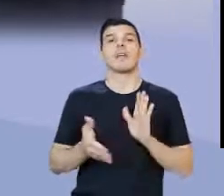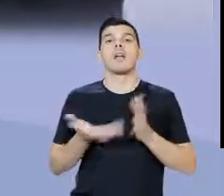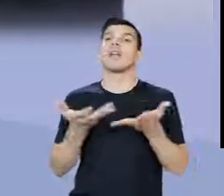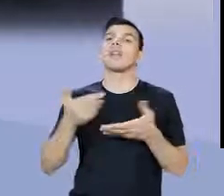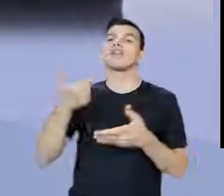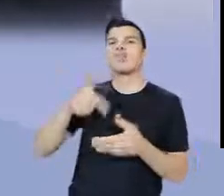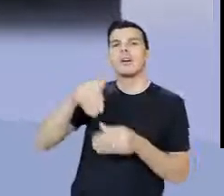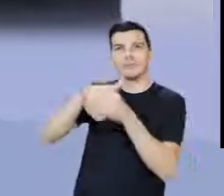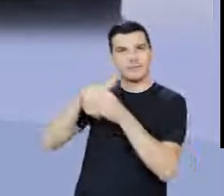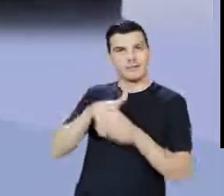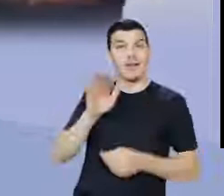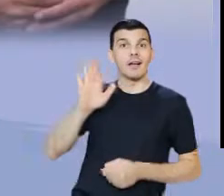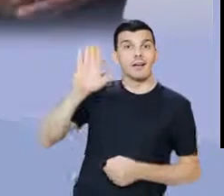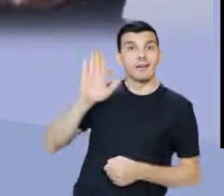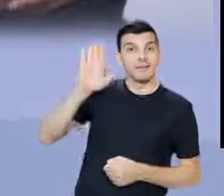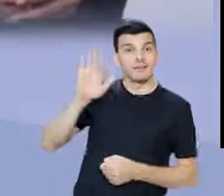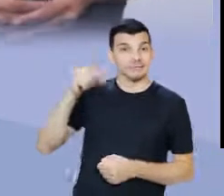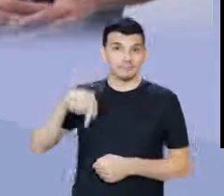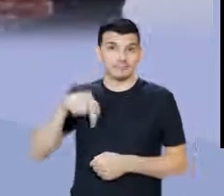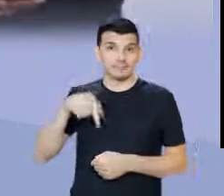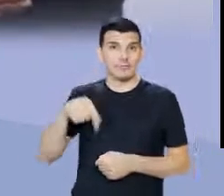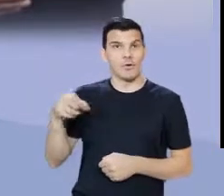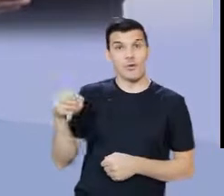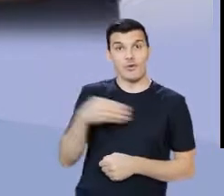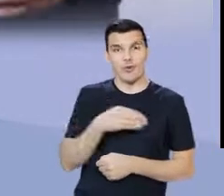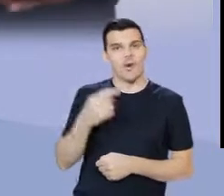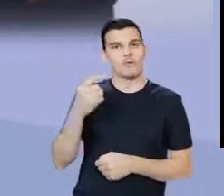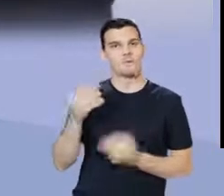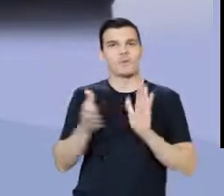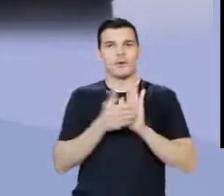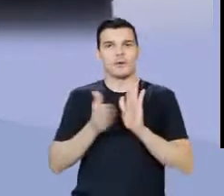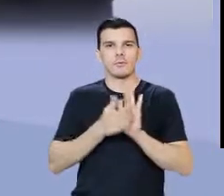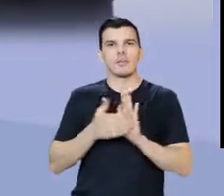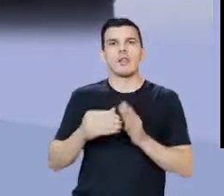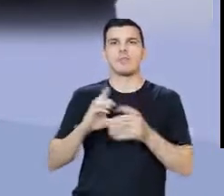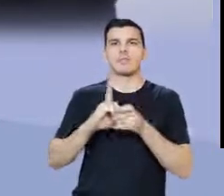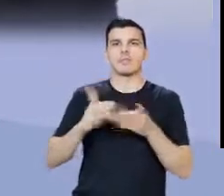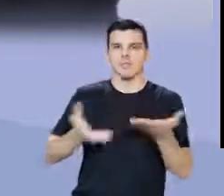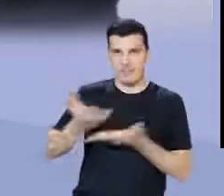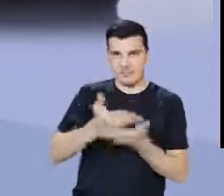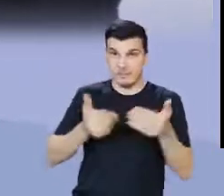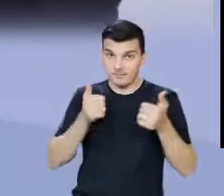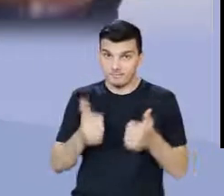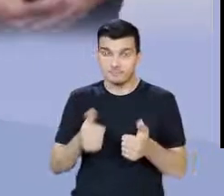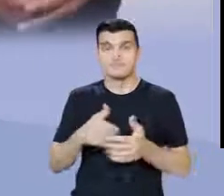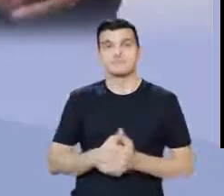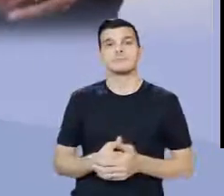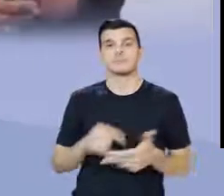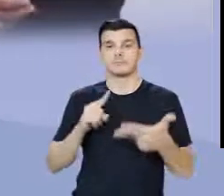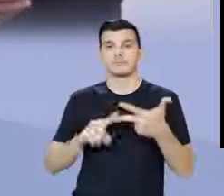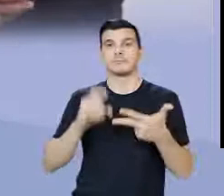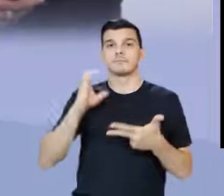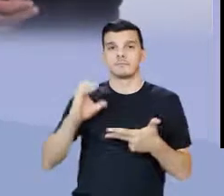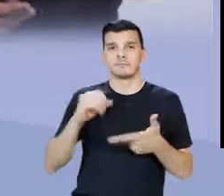estavam pleiteando a ideia de uma candidatura na nova ideia de democracia. Tá